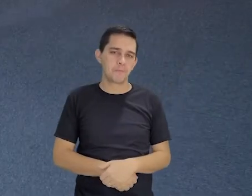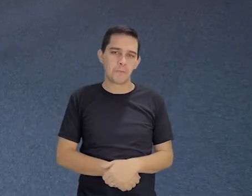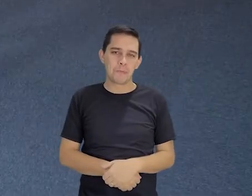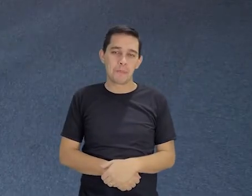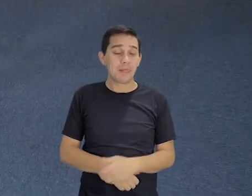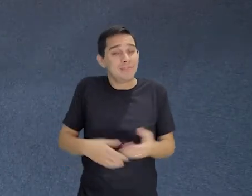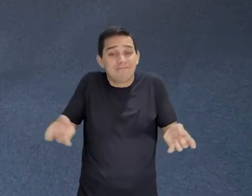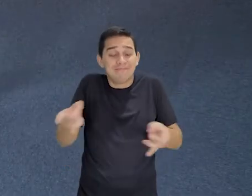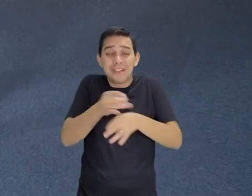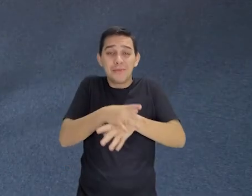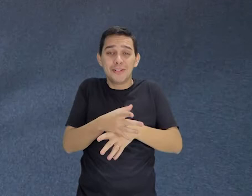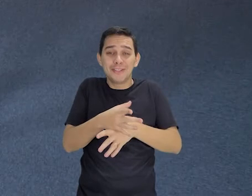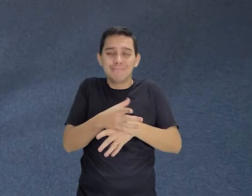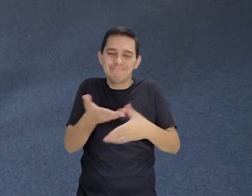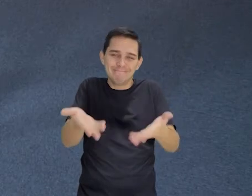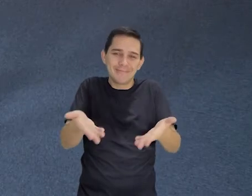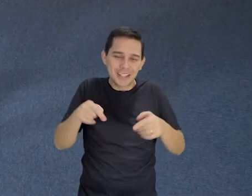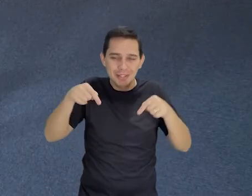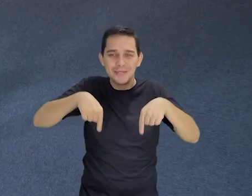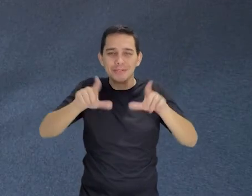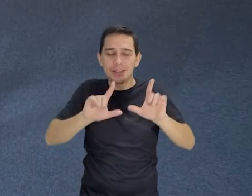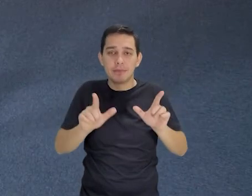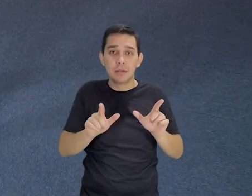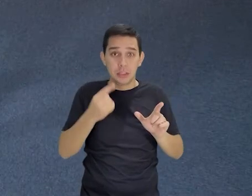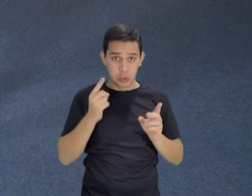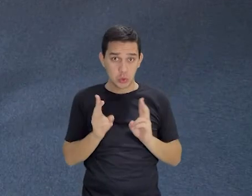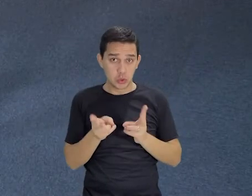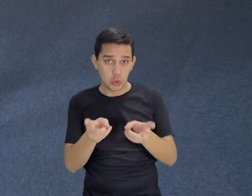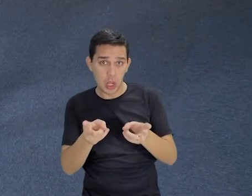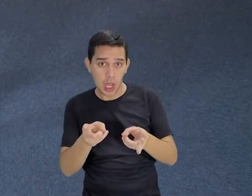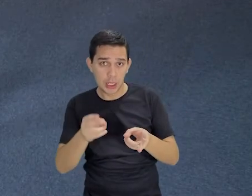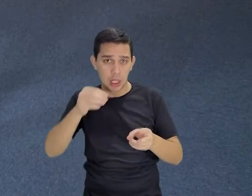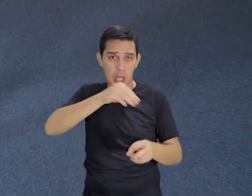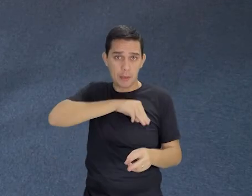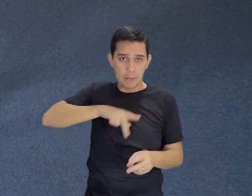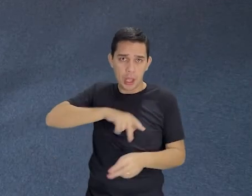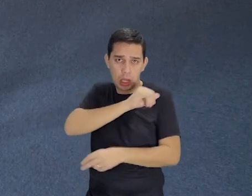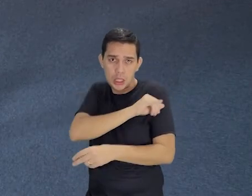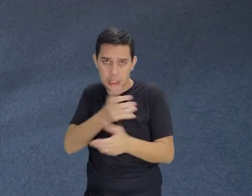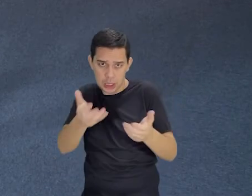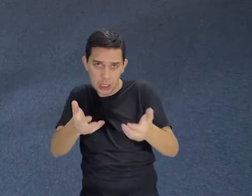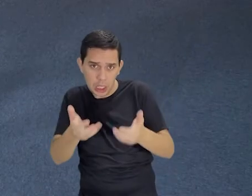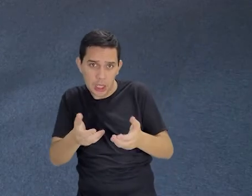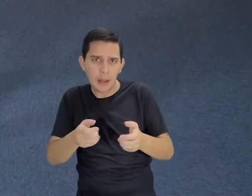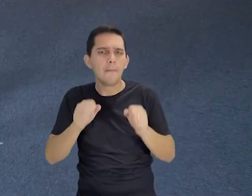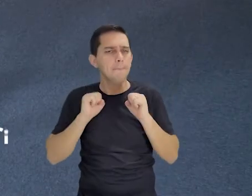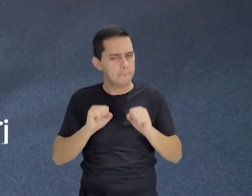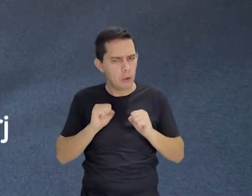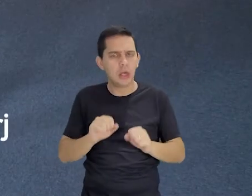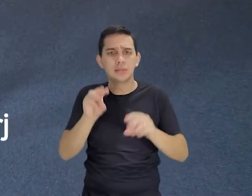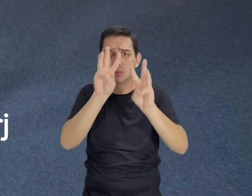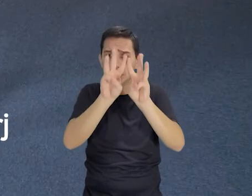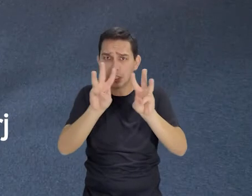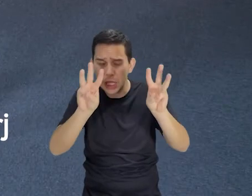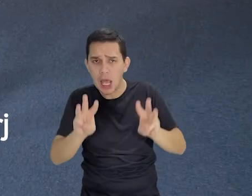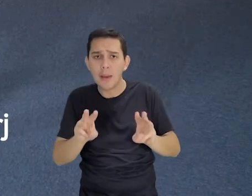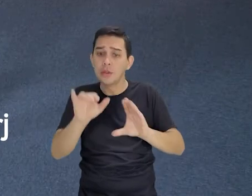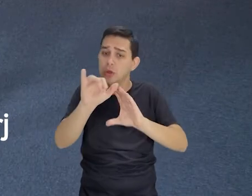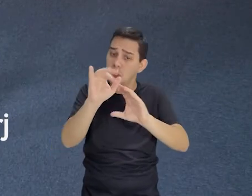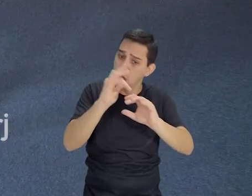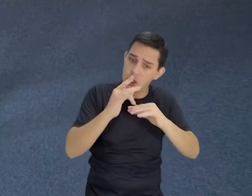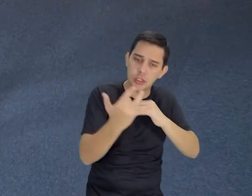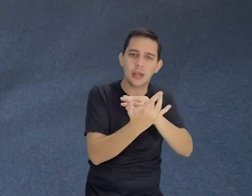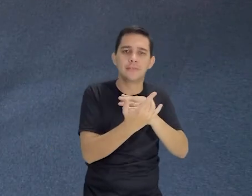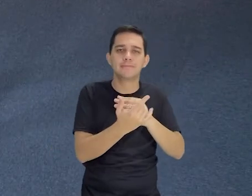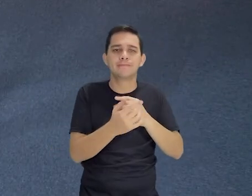um MP Cidadão. Você pode acompanhar outras notícias do Ministério Público do Estado do Rio de Janeiro pelo portal e pelas nossas redes sociais. Não